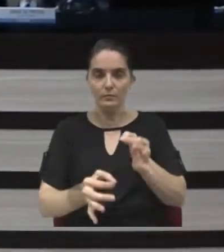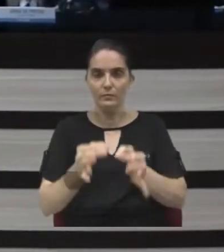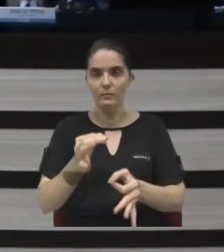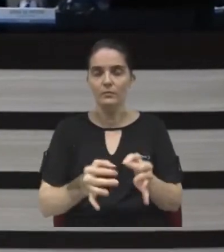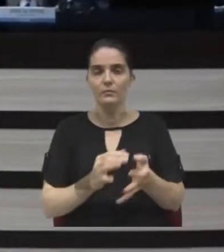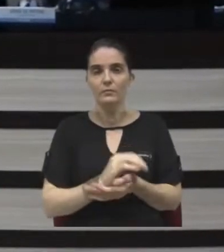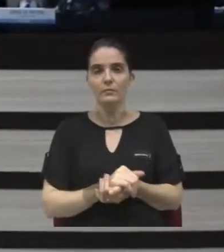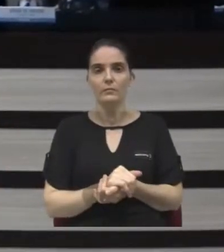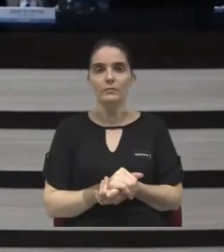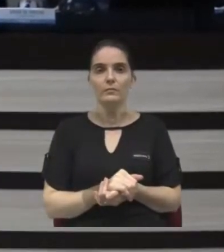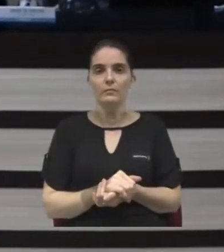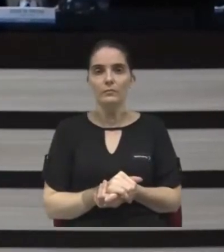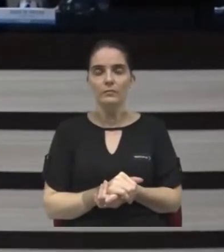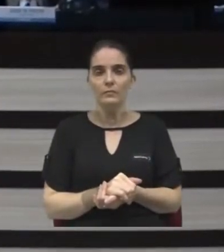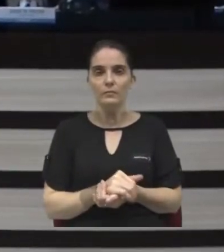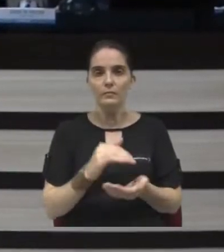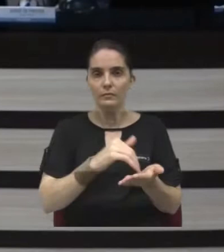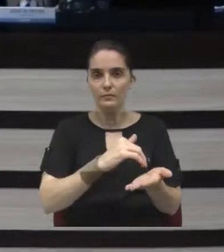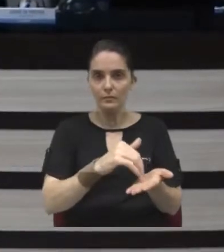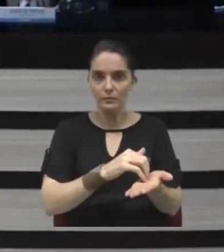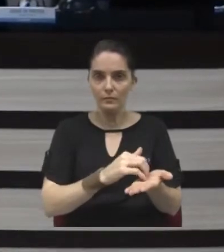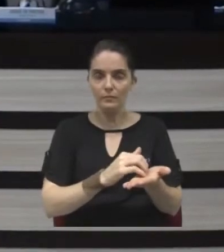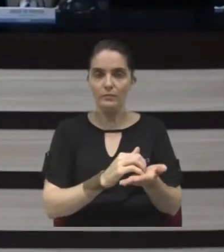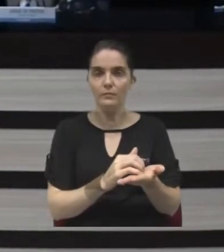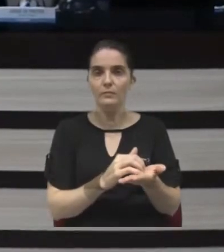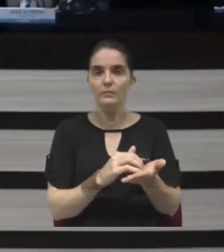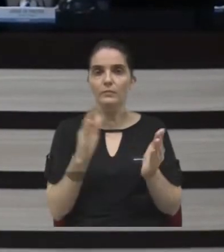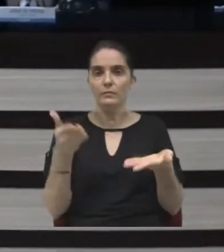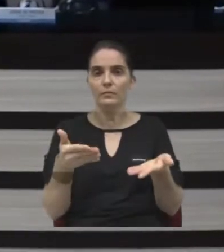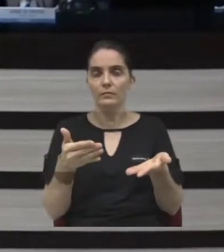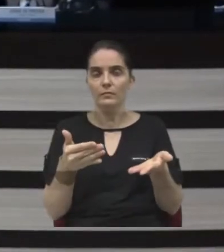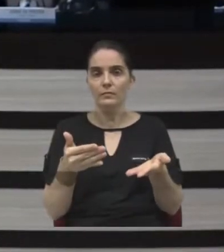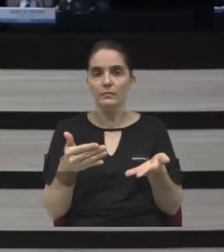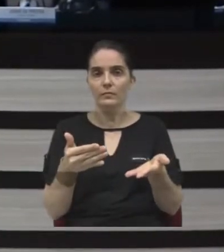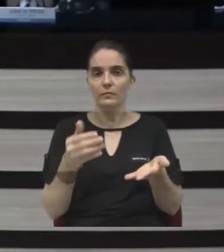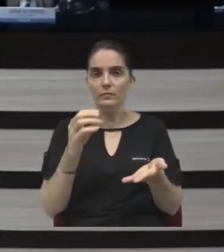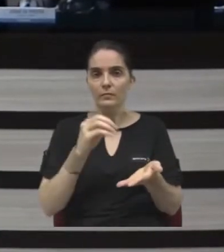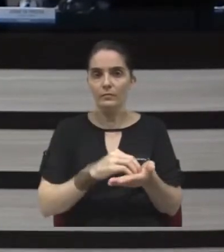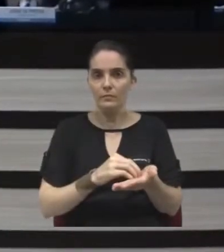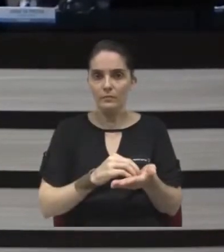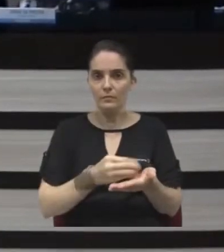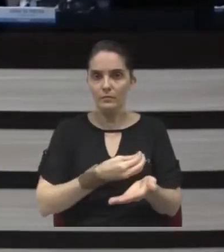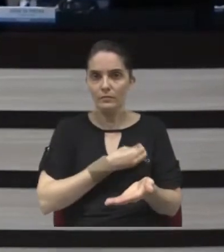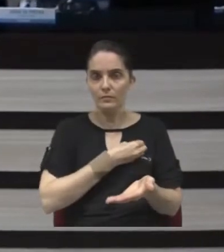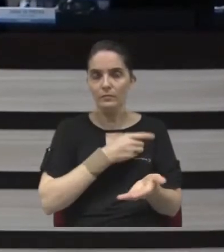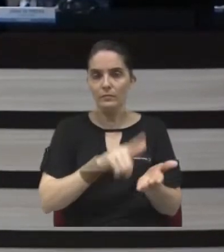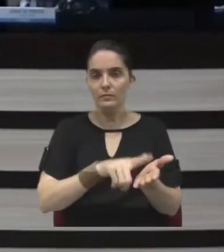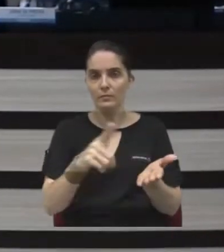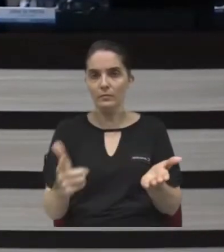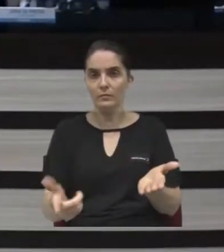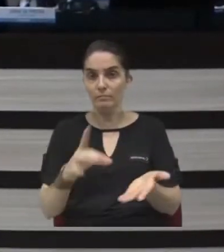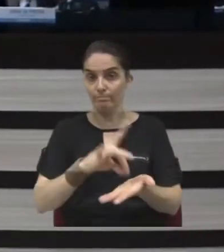Senhor secretário, em face da publicação à vida, hoje no Diário Oficial,